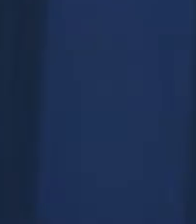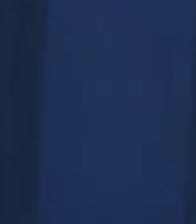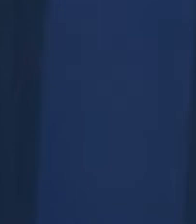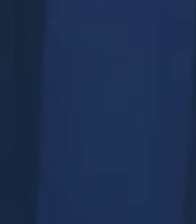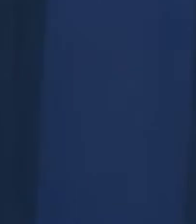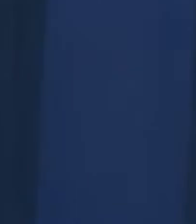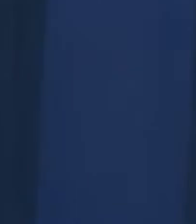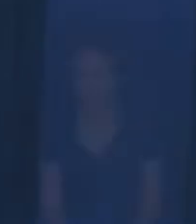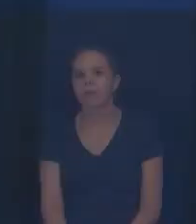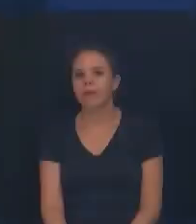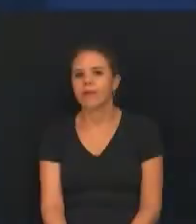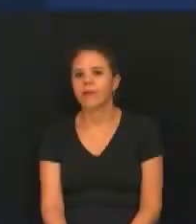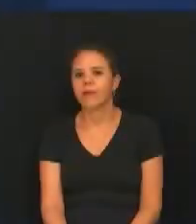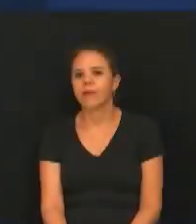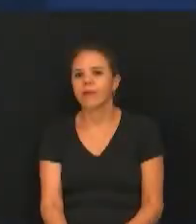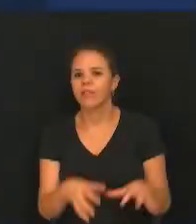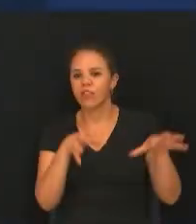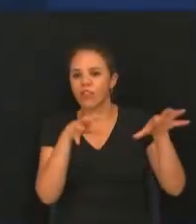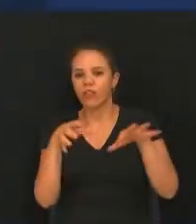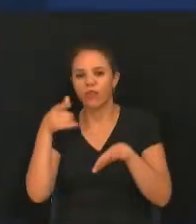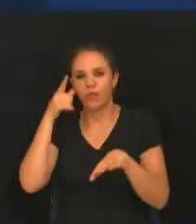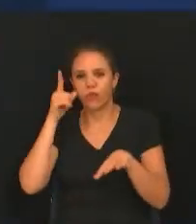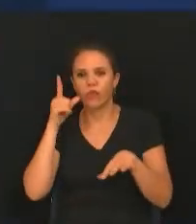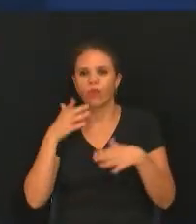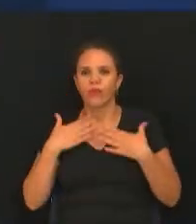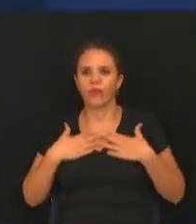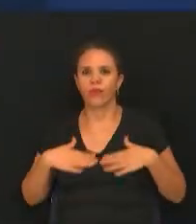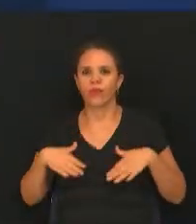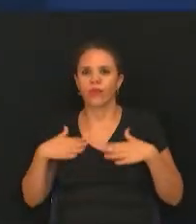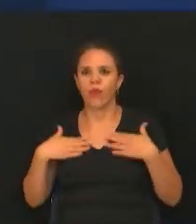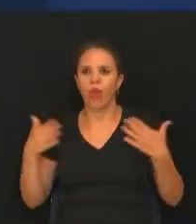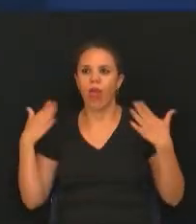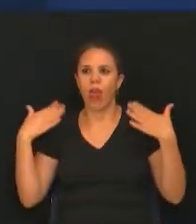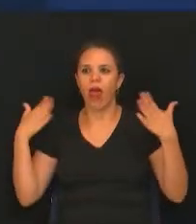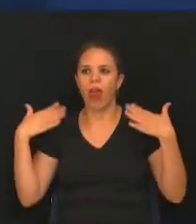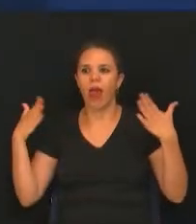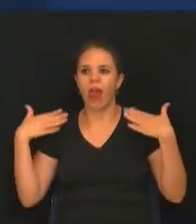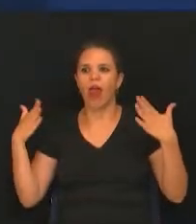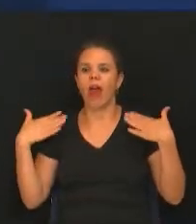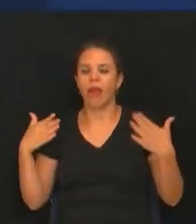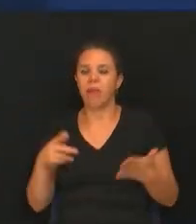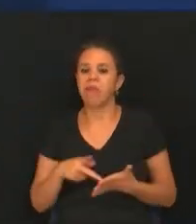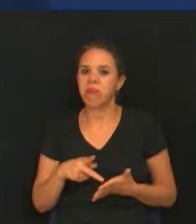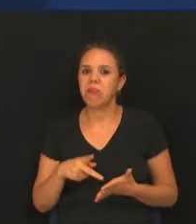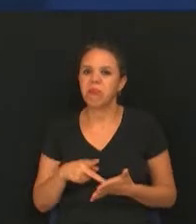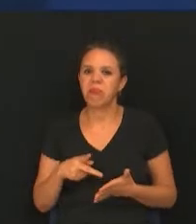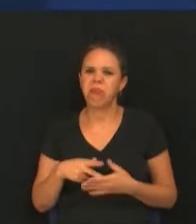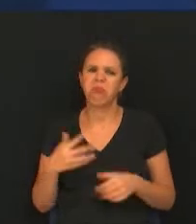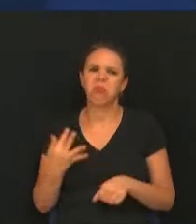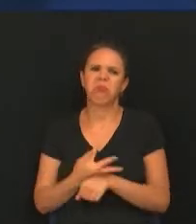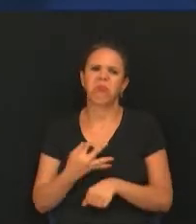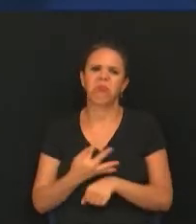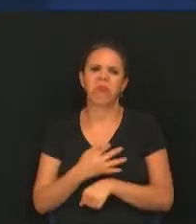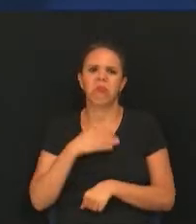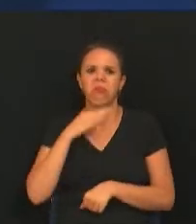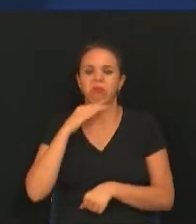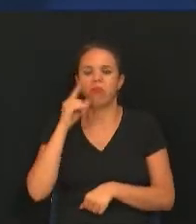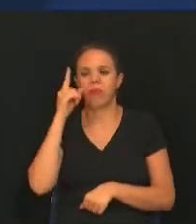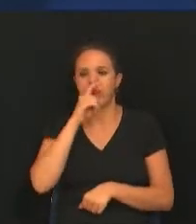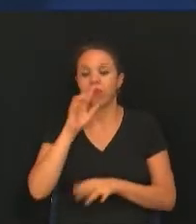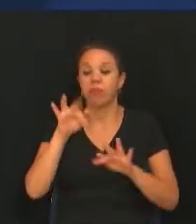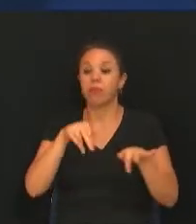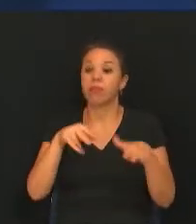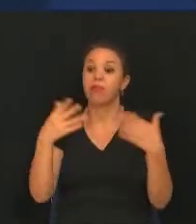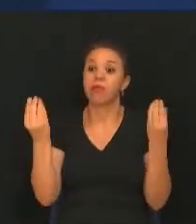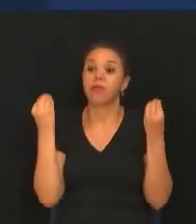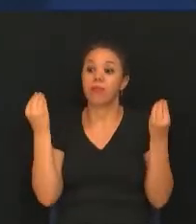A chuva de ontem deu uma amenizada, né? Naquele calor, estava bem quente, né? Insuportável. E o final de semana, hein?